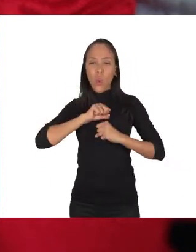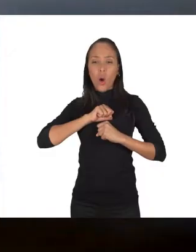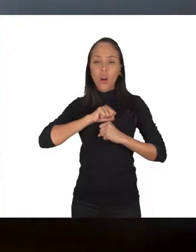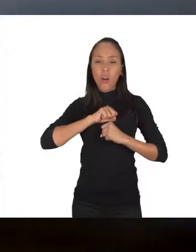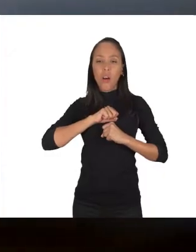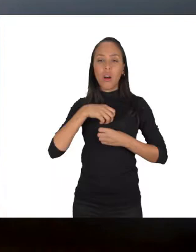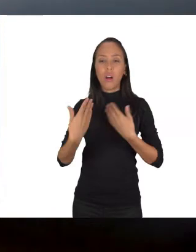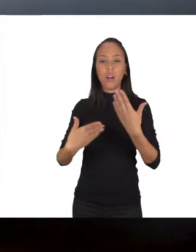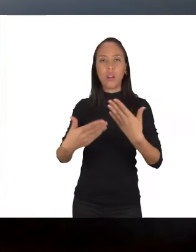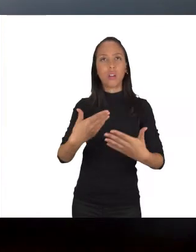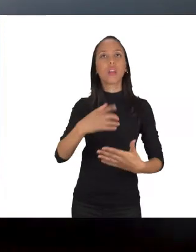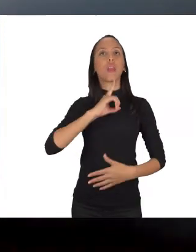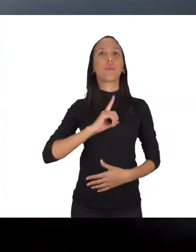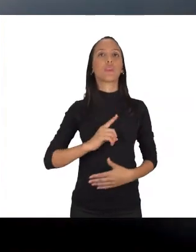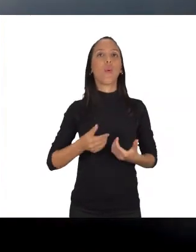pessoa depressiva.